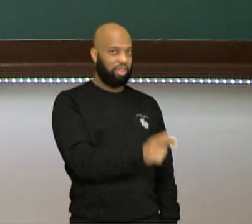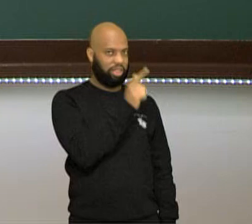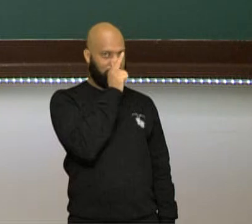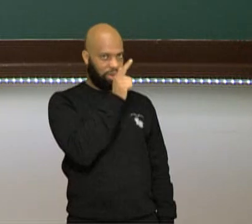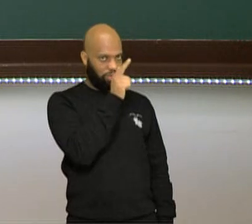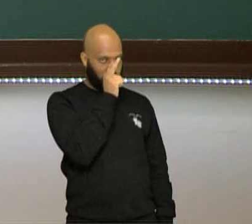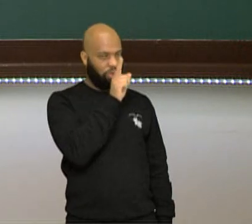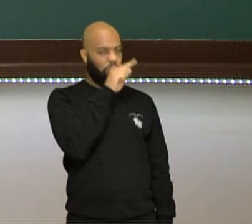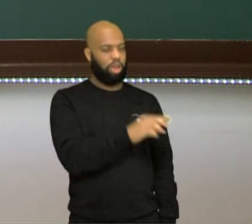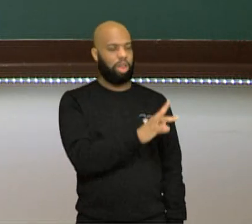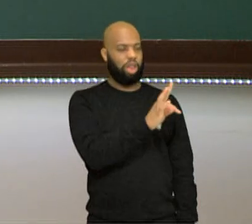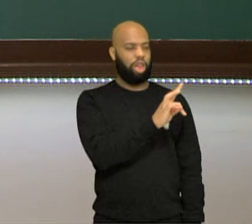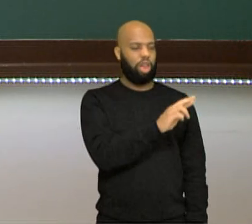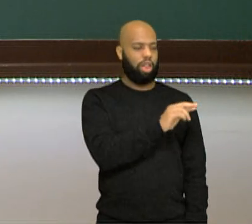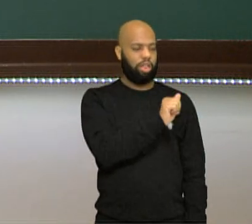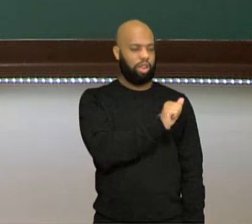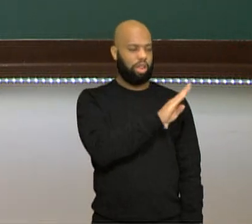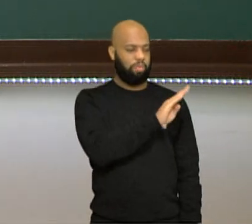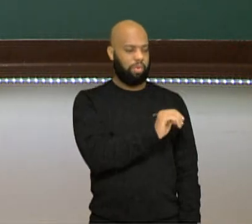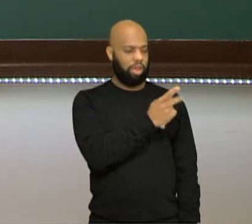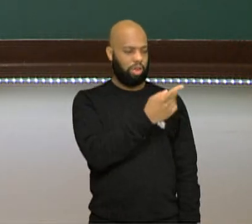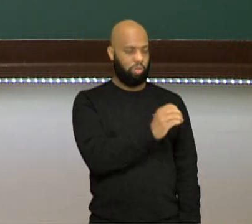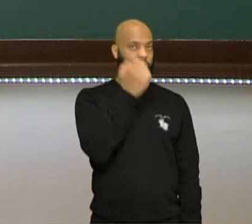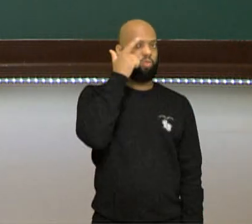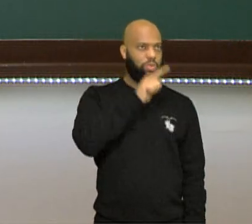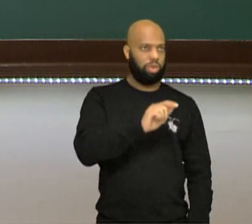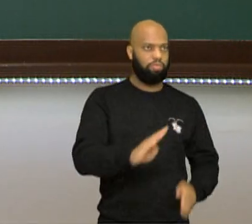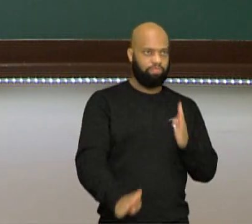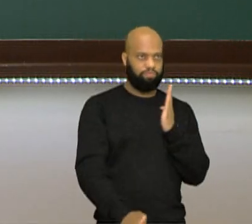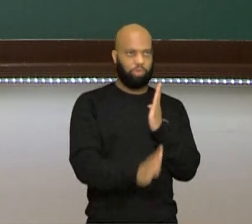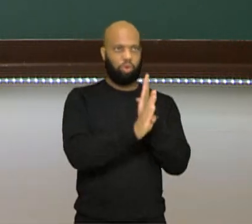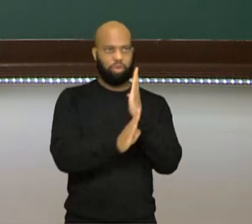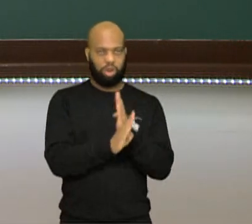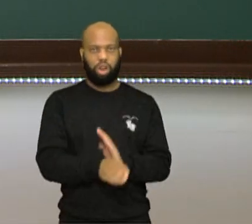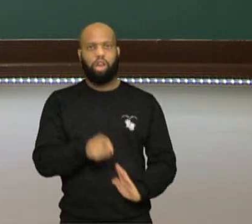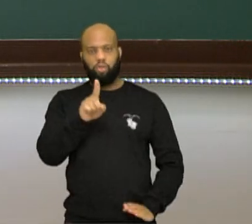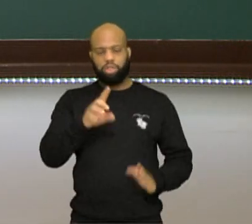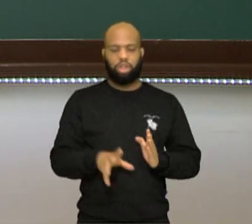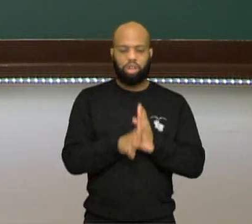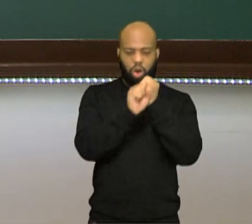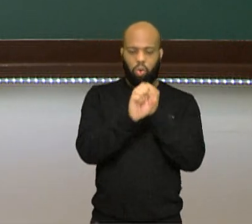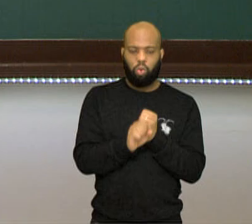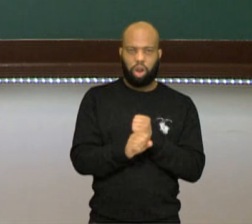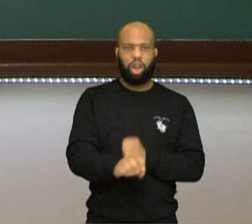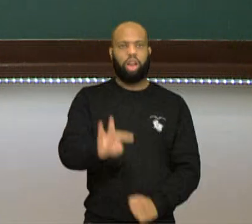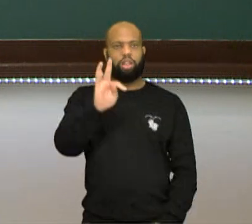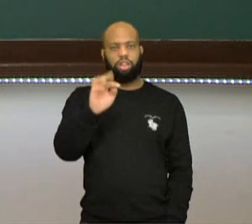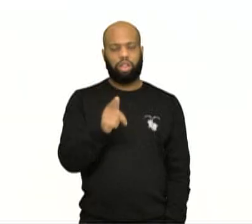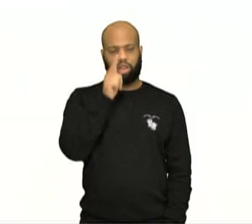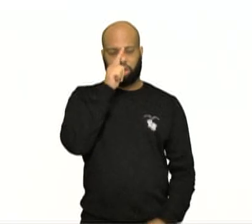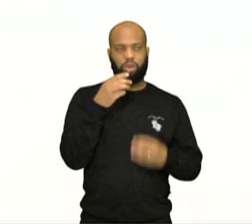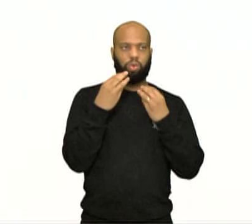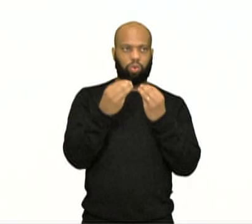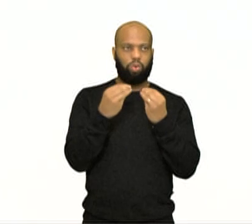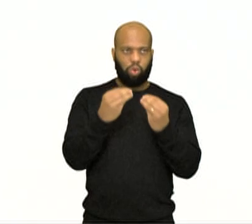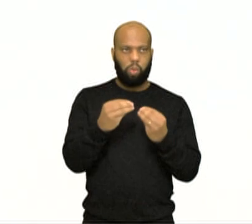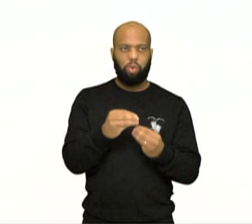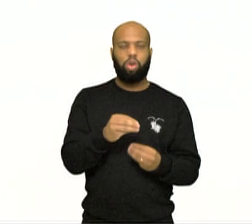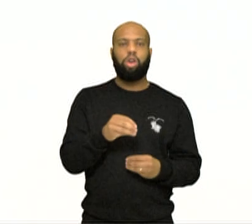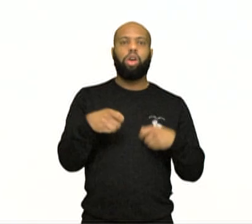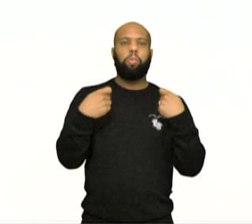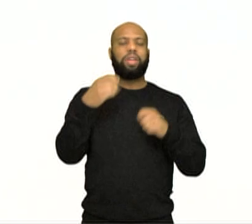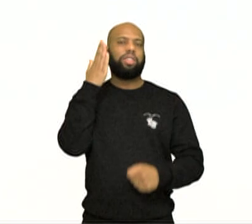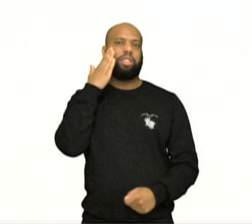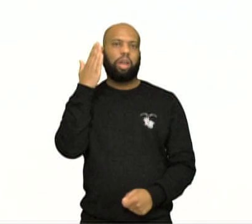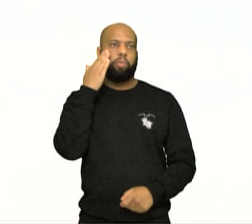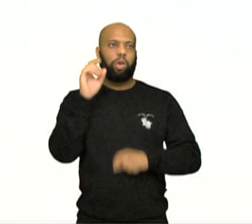acabei de falar. O gráfico é mais complicado. Então, para você calcular o trabalho da força elétrica, basta calcular a variação de